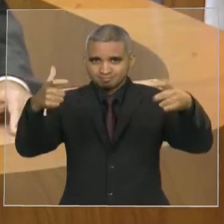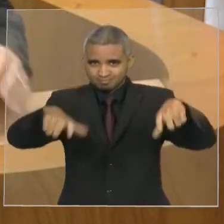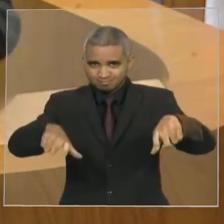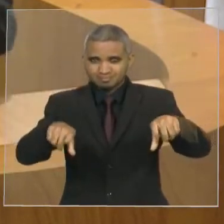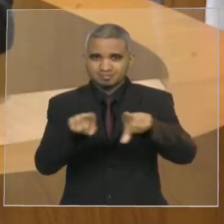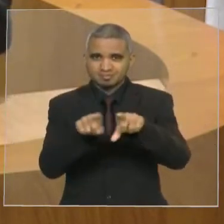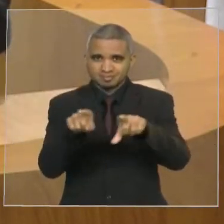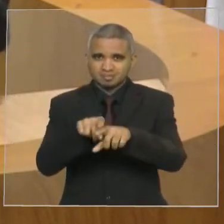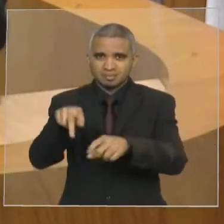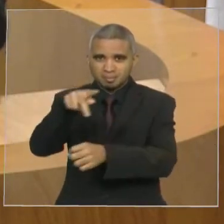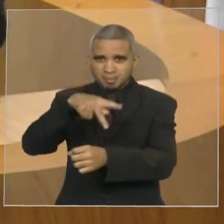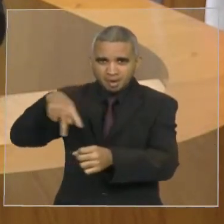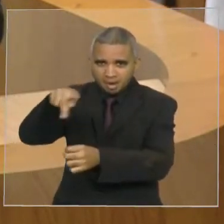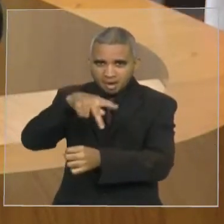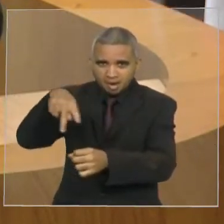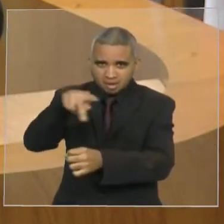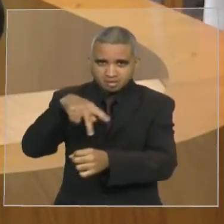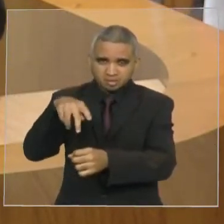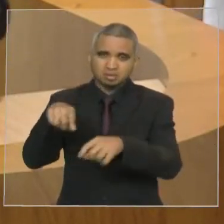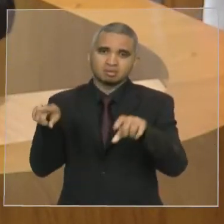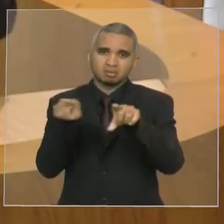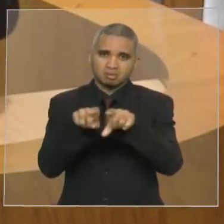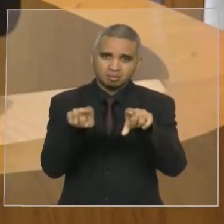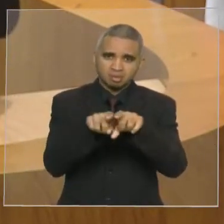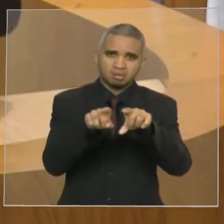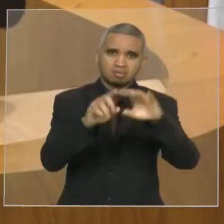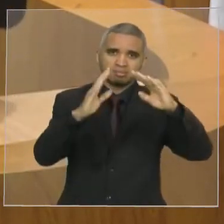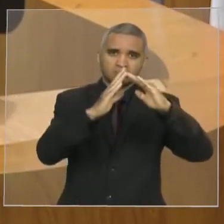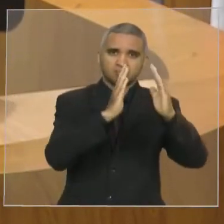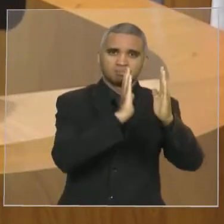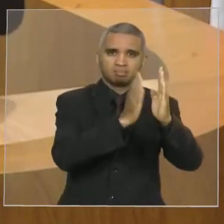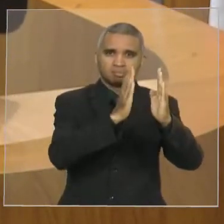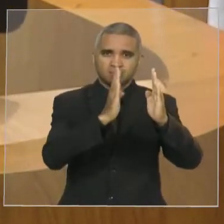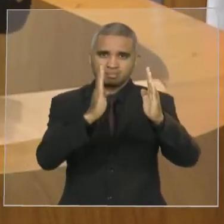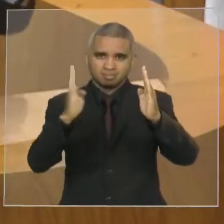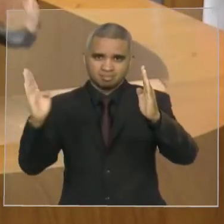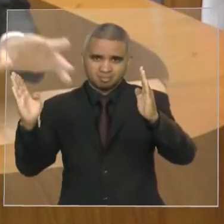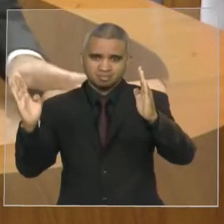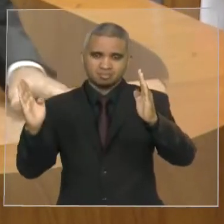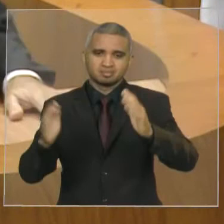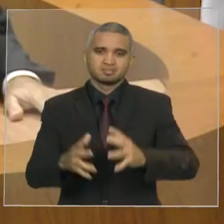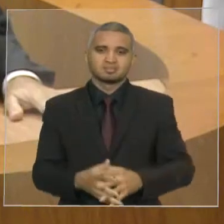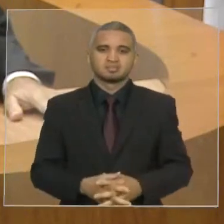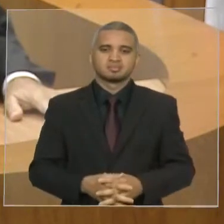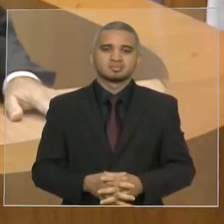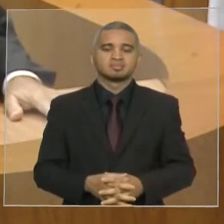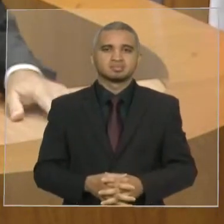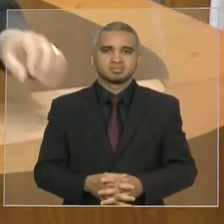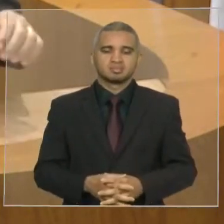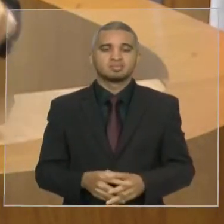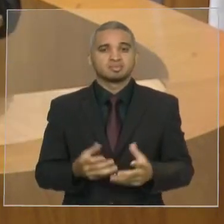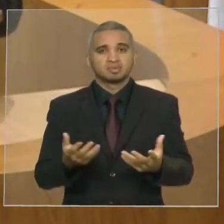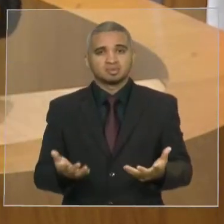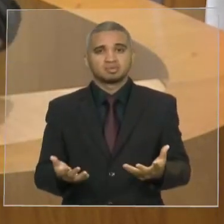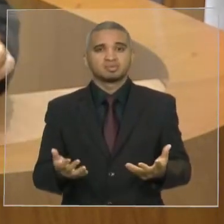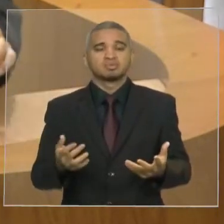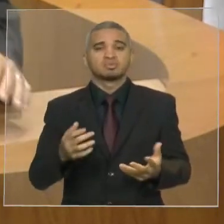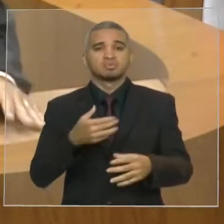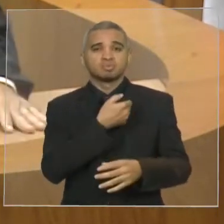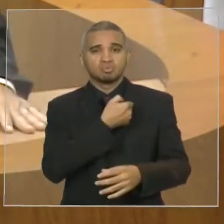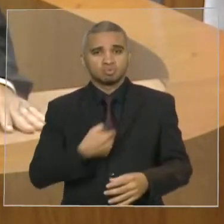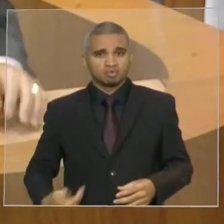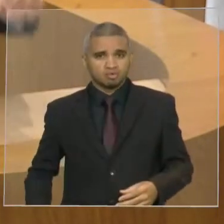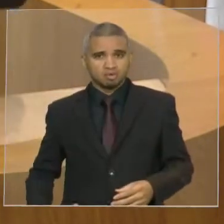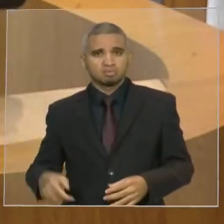uma biblioteca. Dois complexos só estão sendo construídos no Maranhão. O governo do Estado está